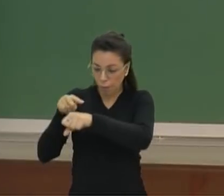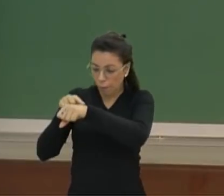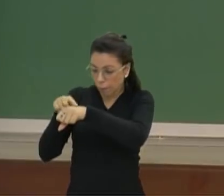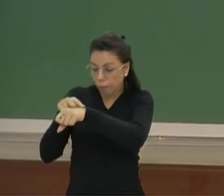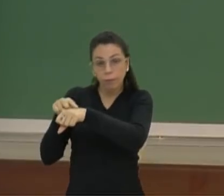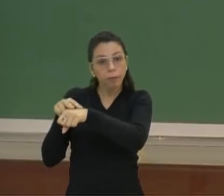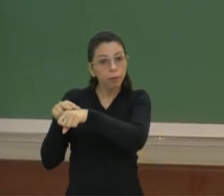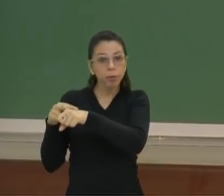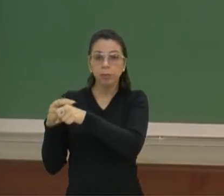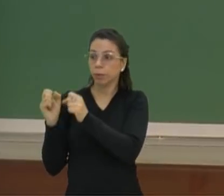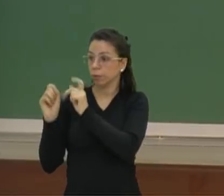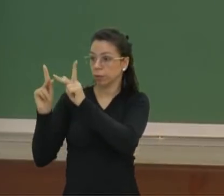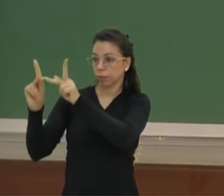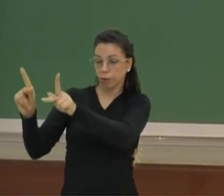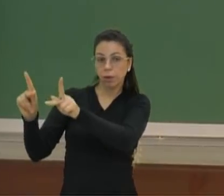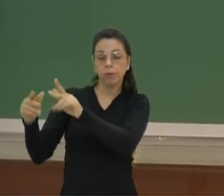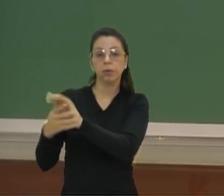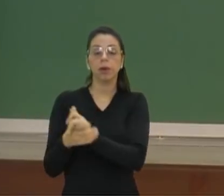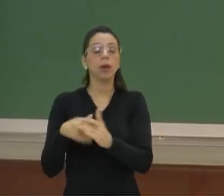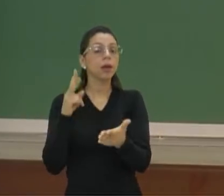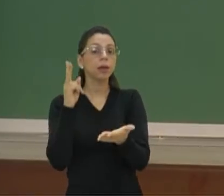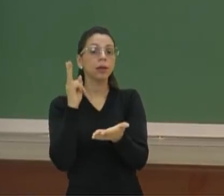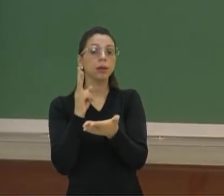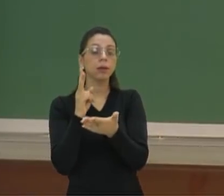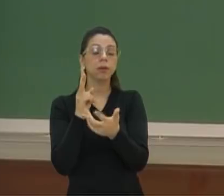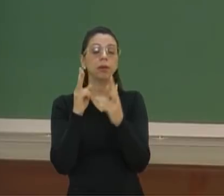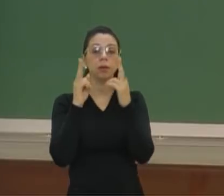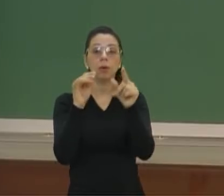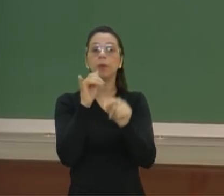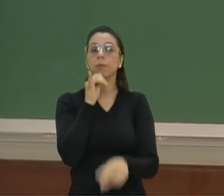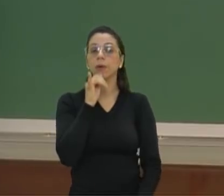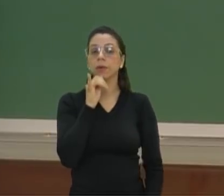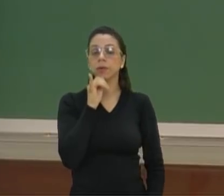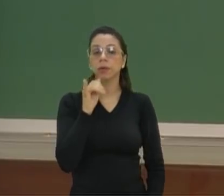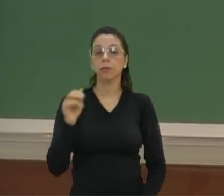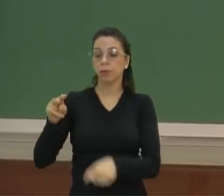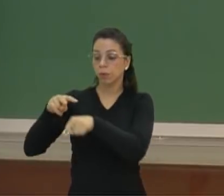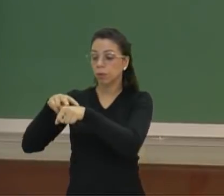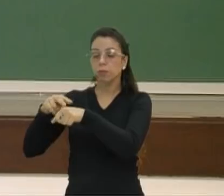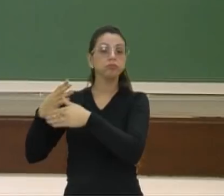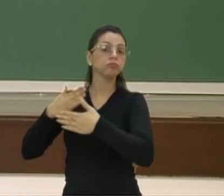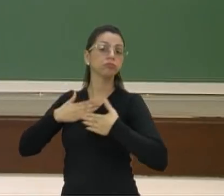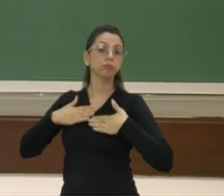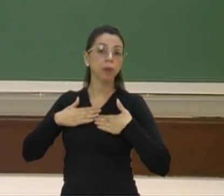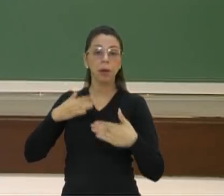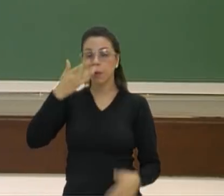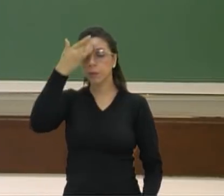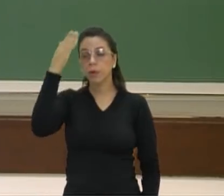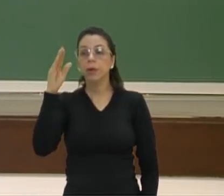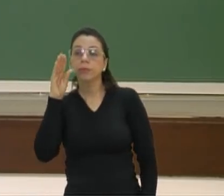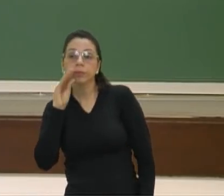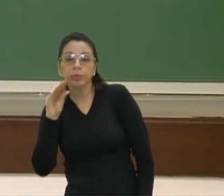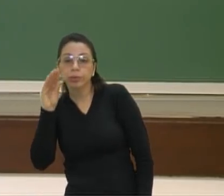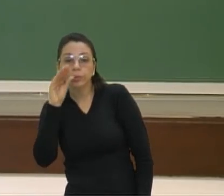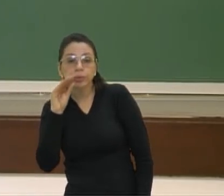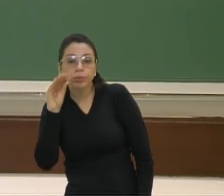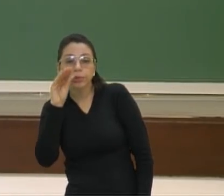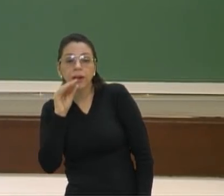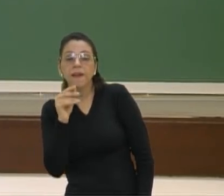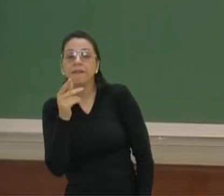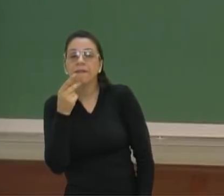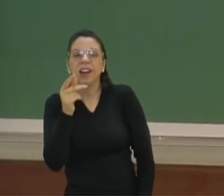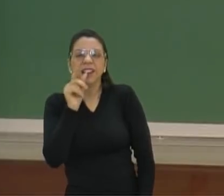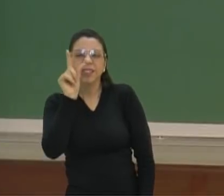ok, é que nem um sinaleiro, são sons tranquilos. Uma pessoa sussurrando, falando bem